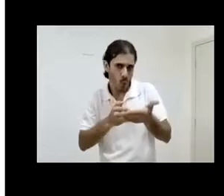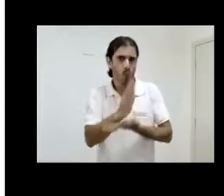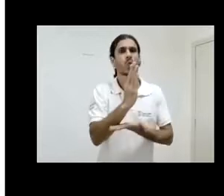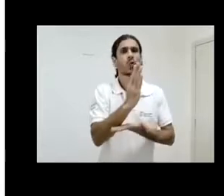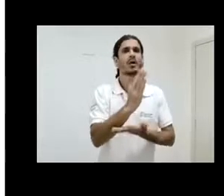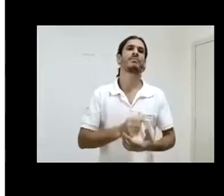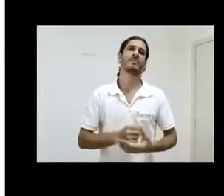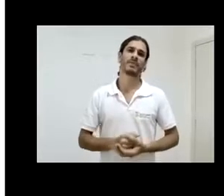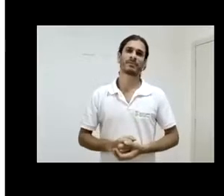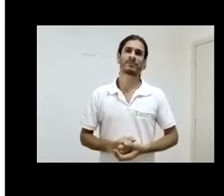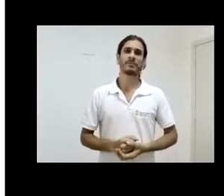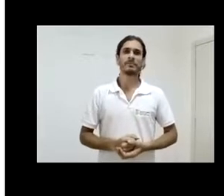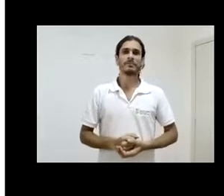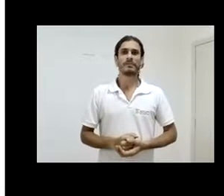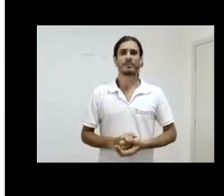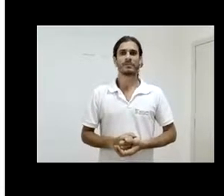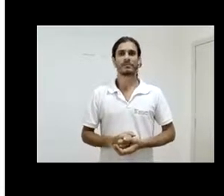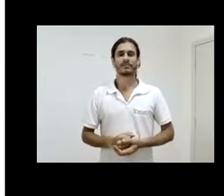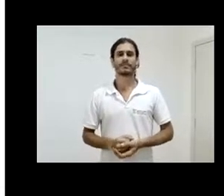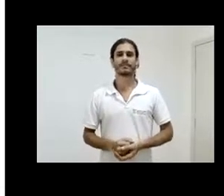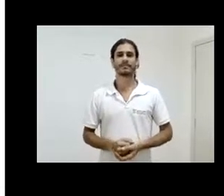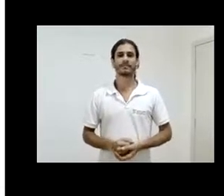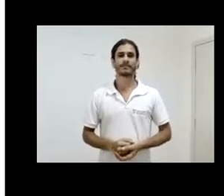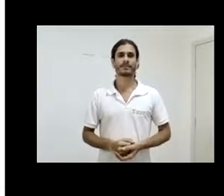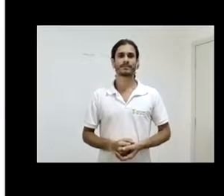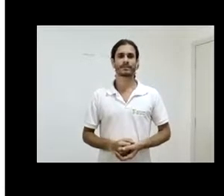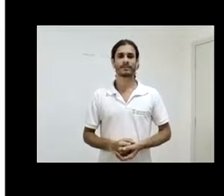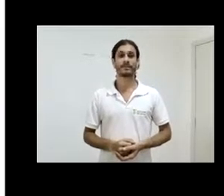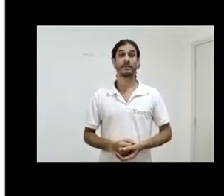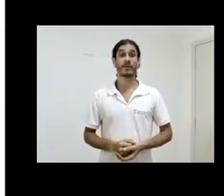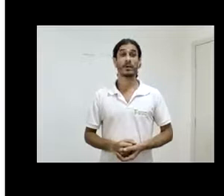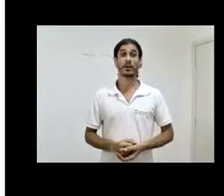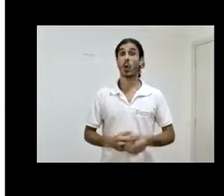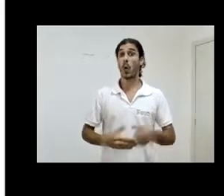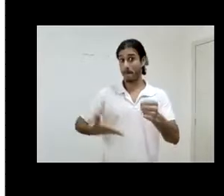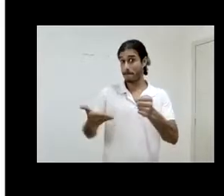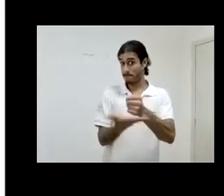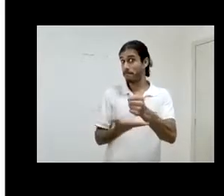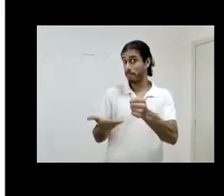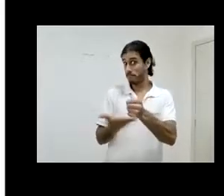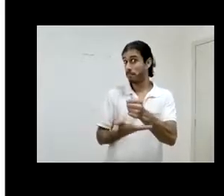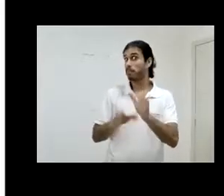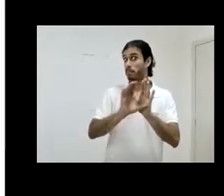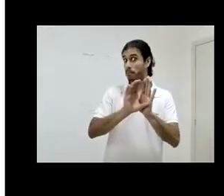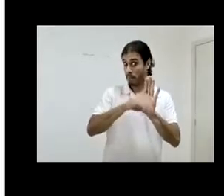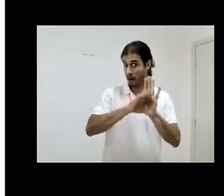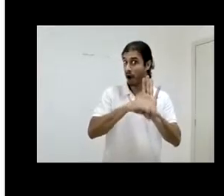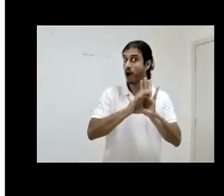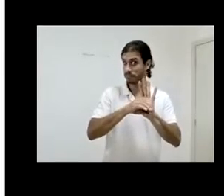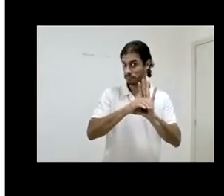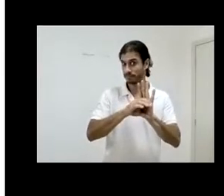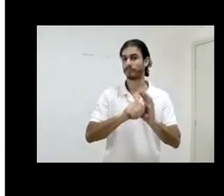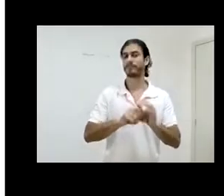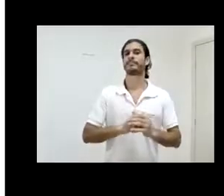lúdica. Como base conceitual, a gente vai estar utilizando os autores como